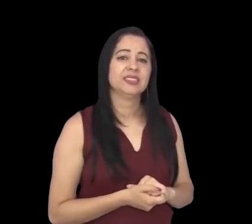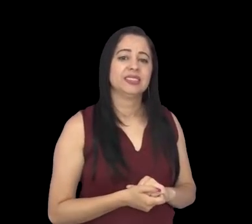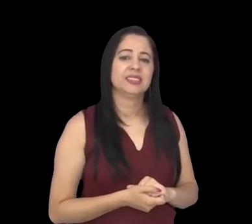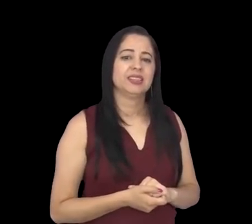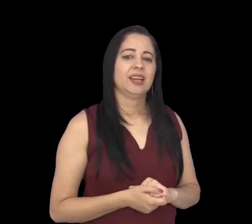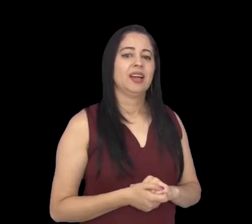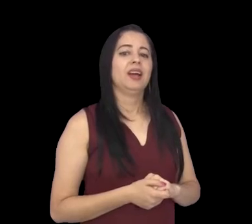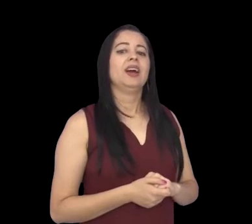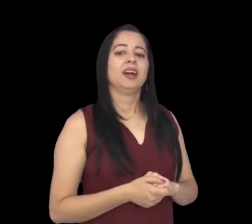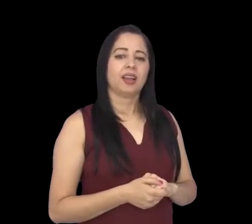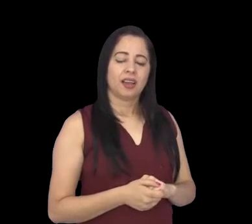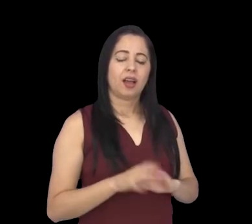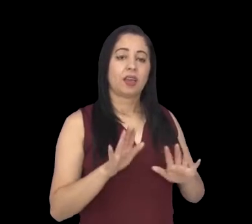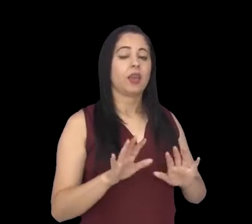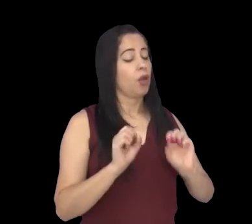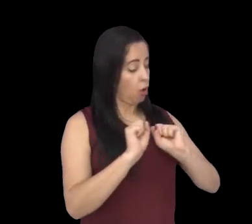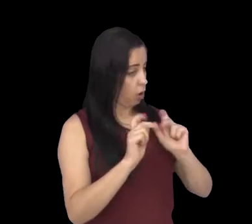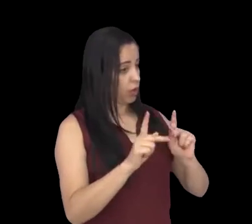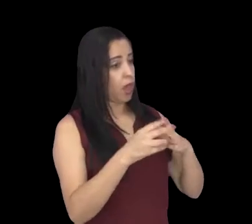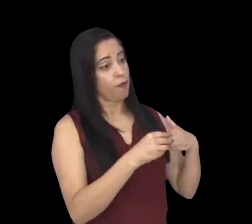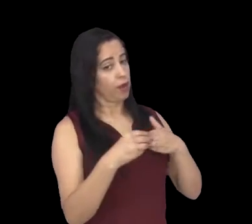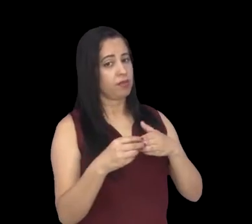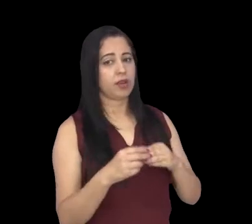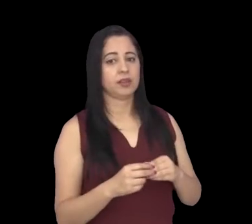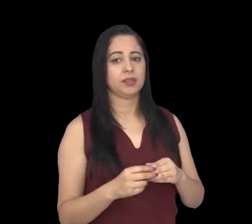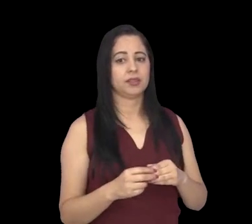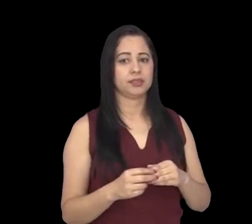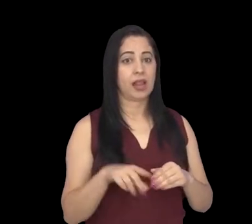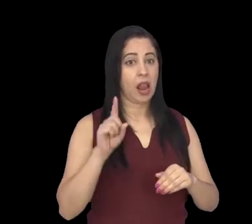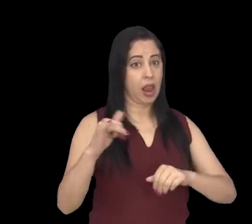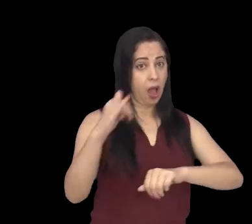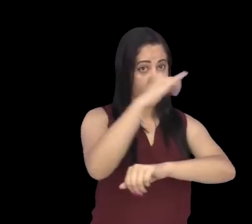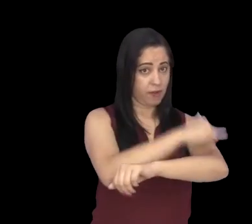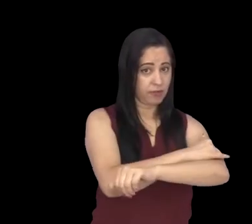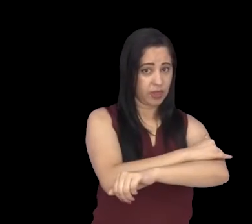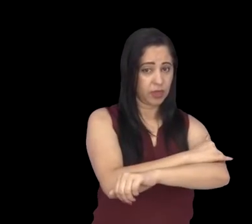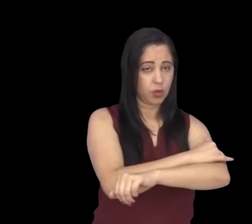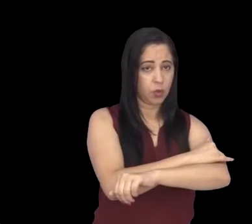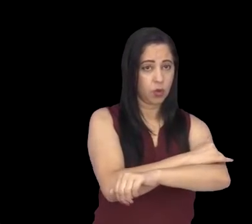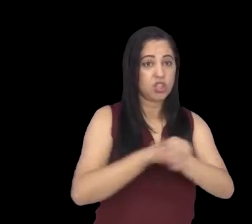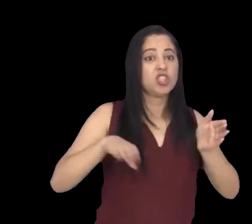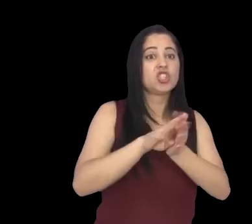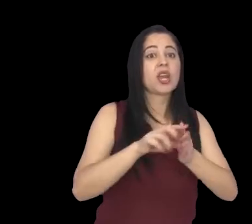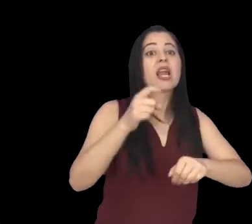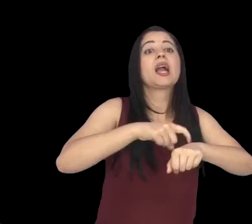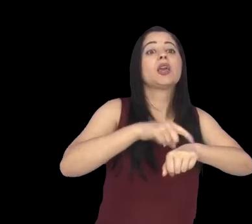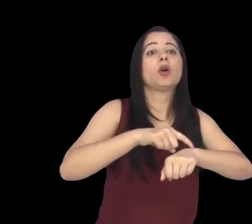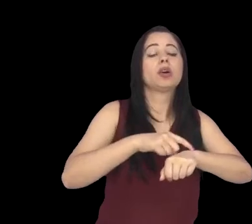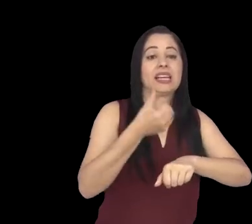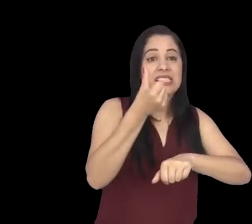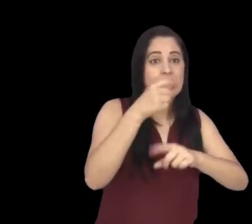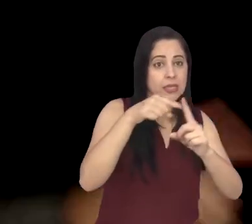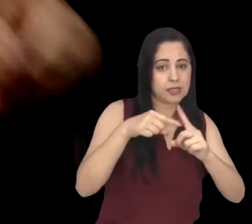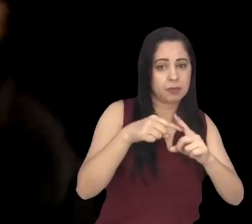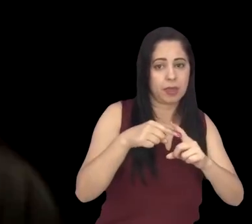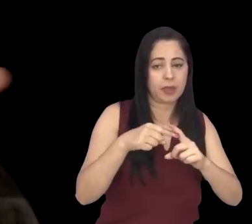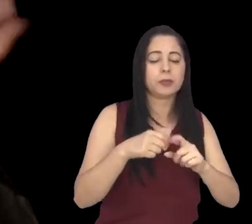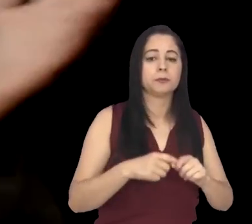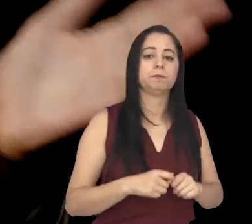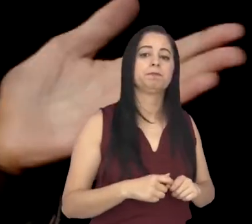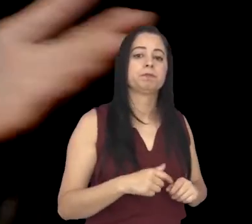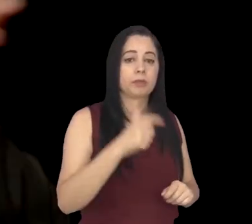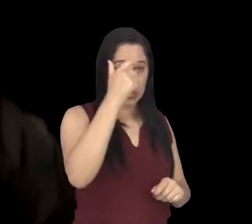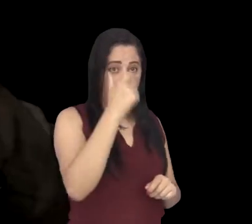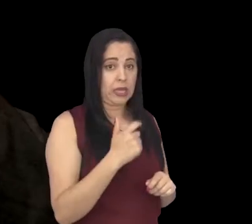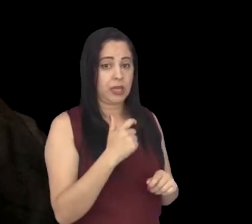olha que e sorte. Aí ele falou, vou levar para você. Que horas chega o avião? Lá no Rio, vai chegar às 6h30. Aí ligaram na caixa de